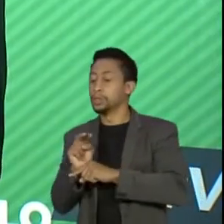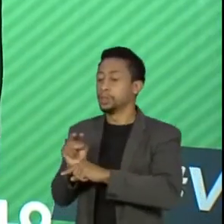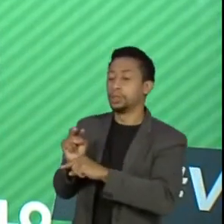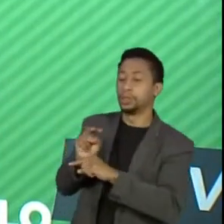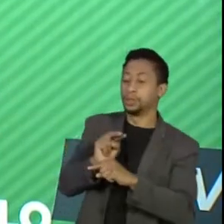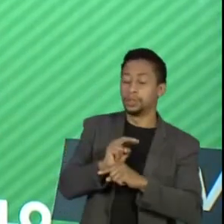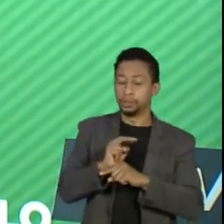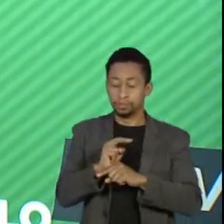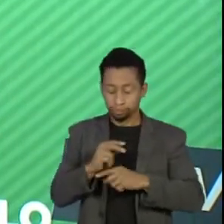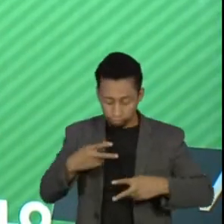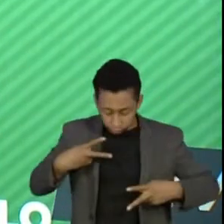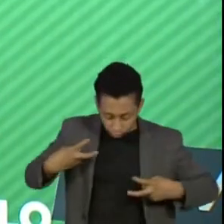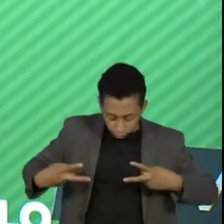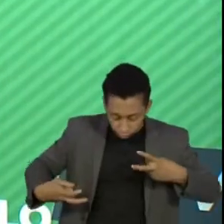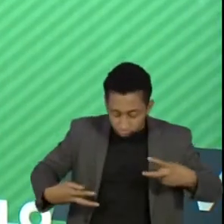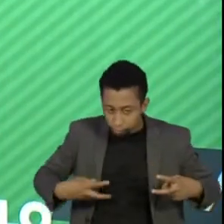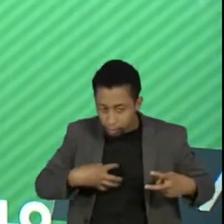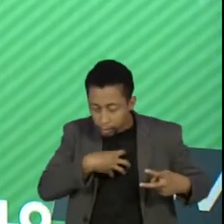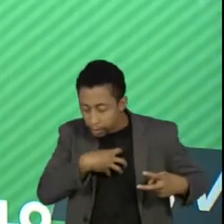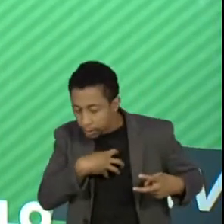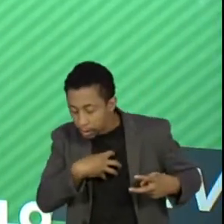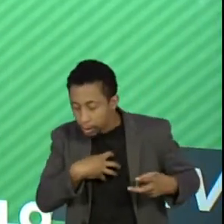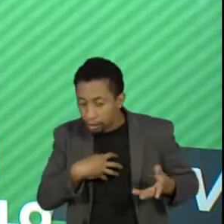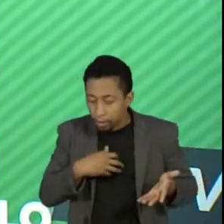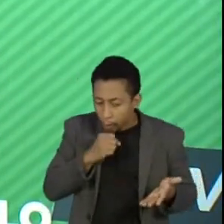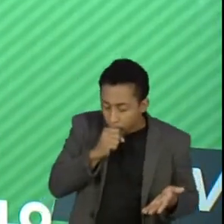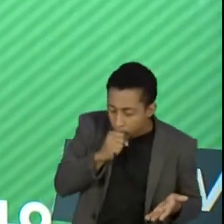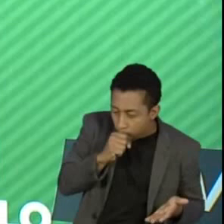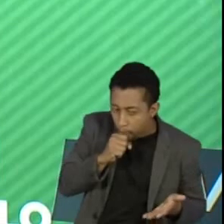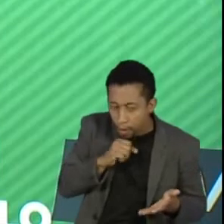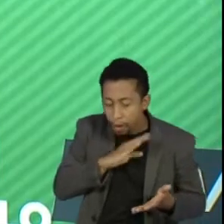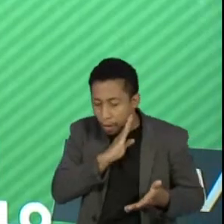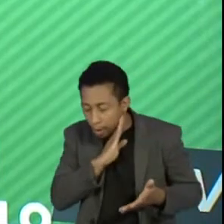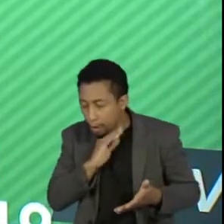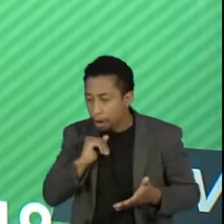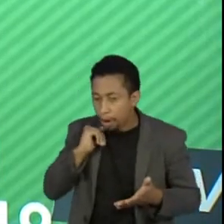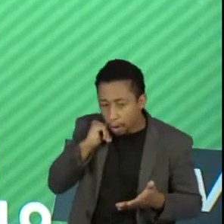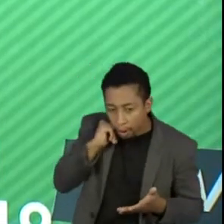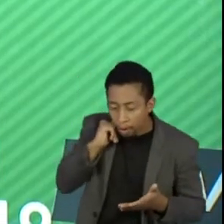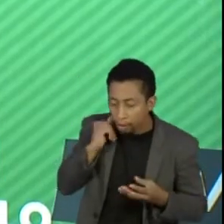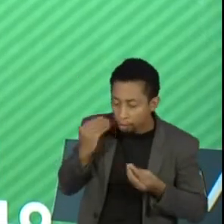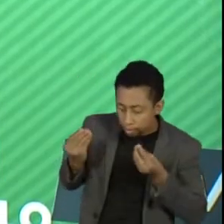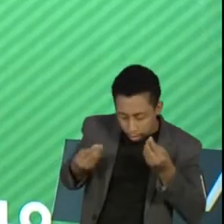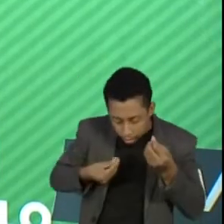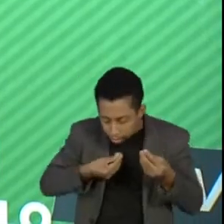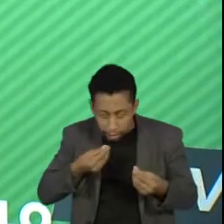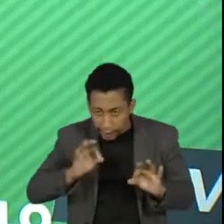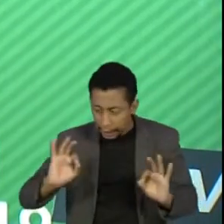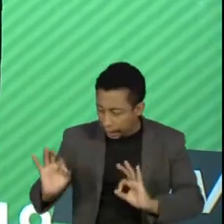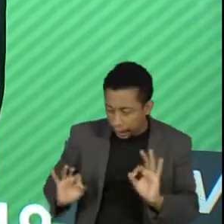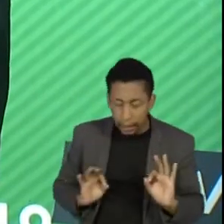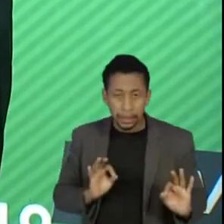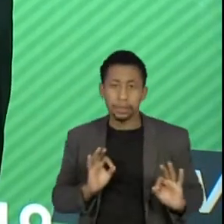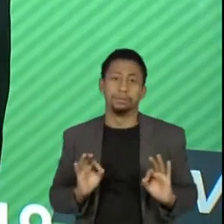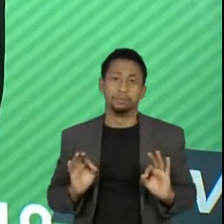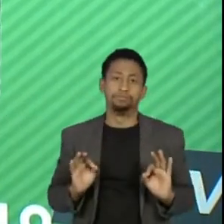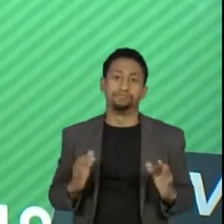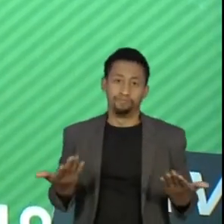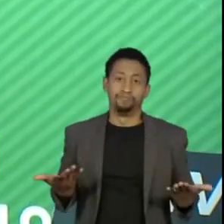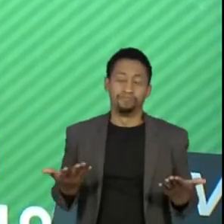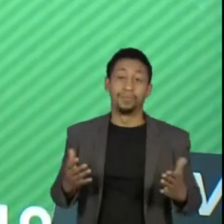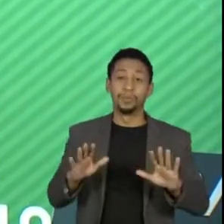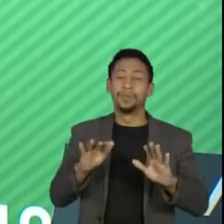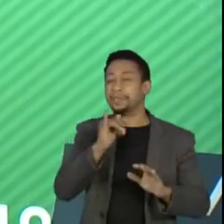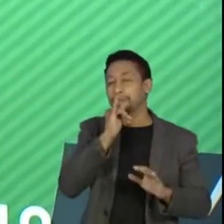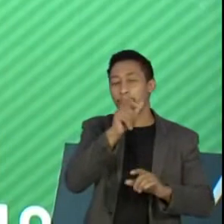detectar precocemente seus próprios casos quando suspeitam, muito melhor que qualquer pessoa da comunidade. Uma pessoa da comunidade